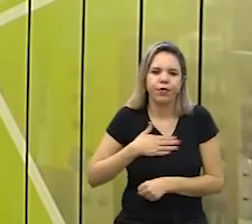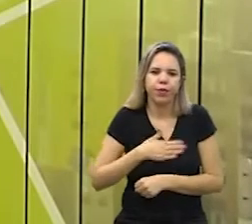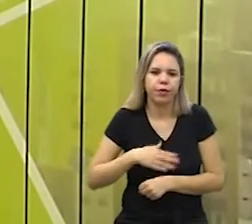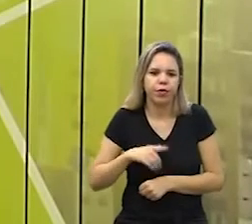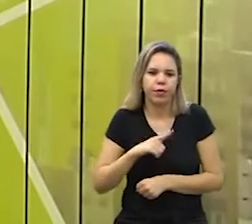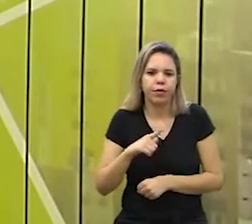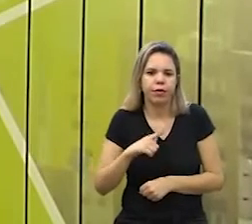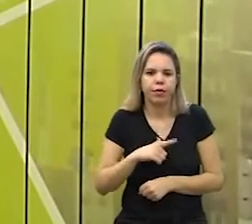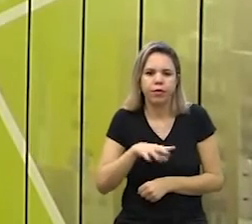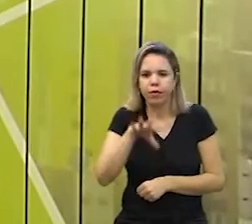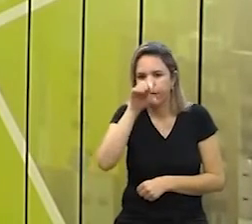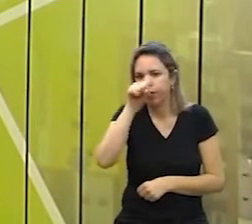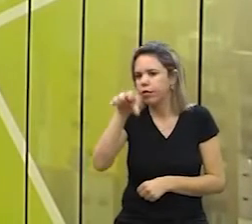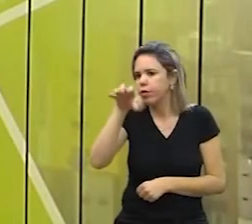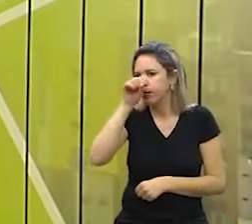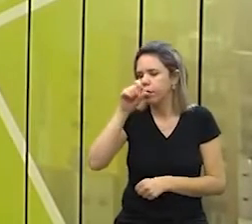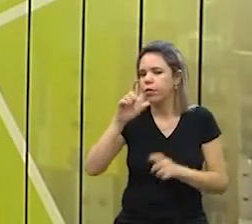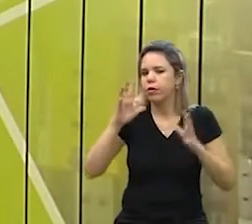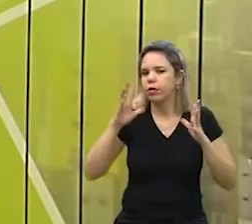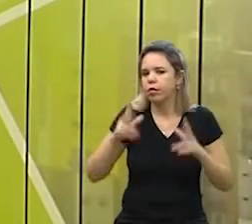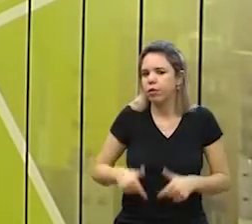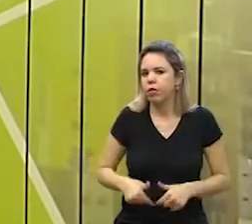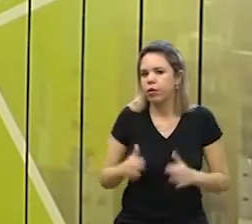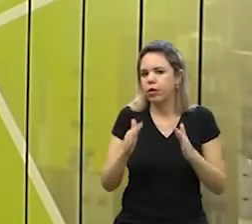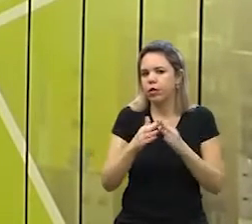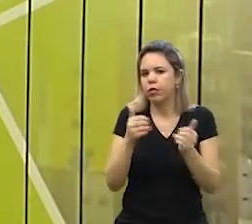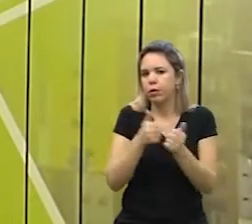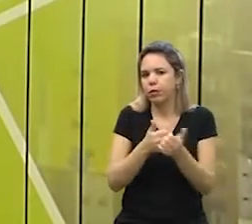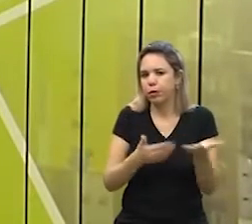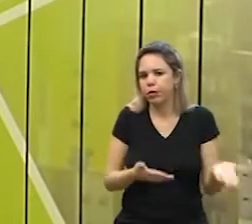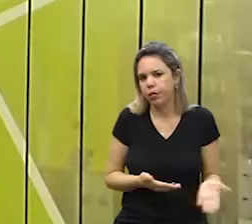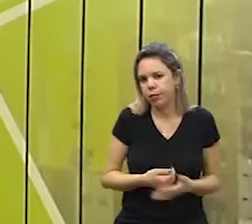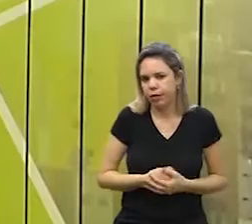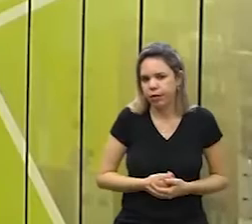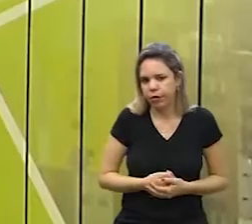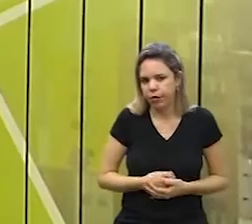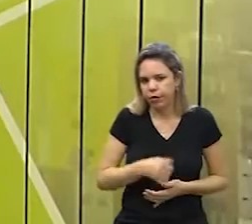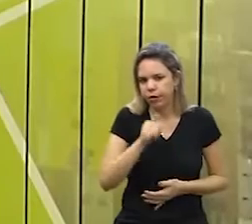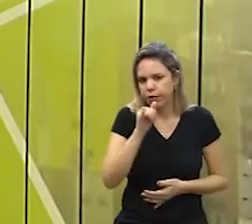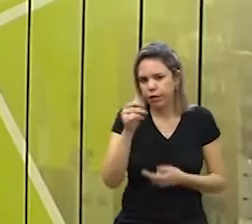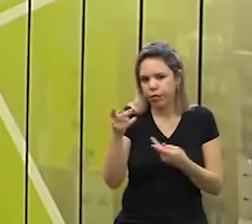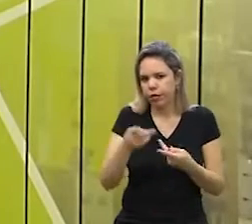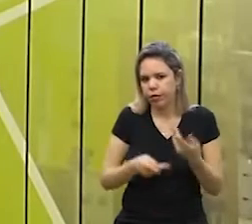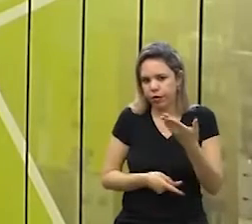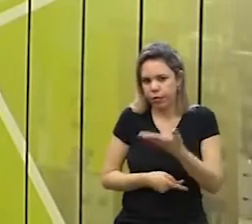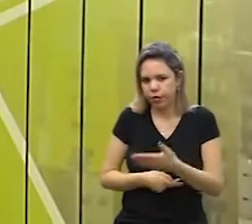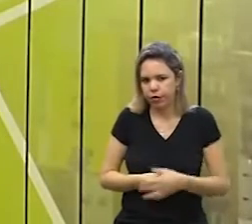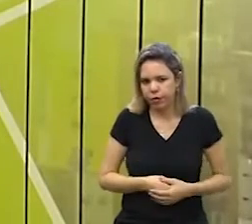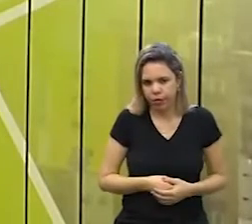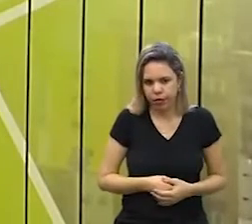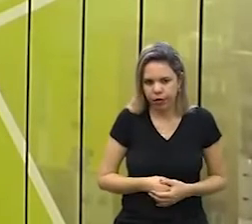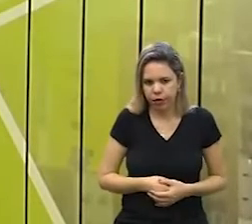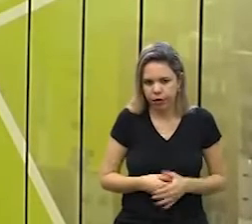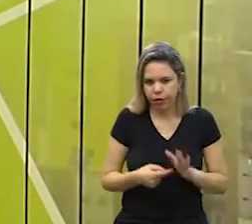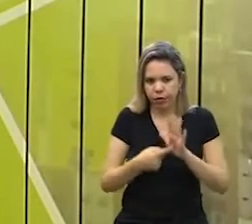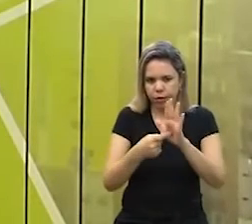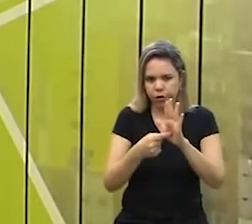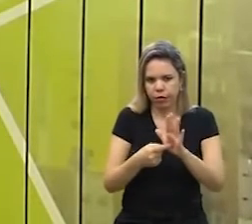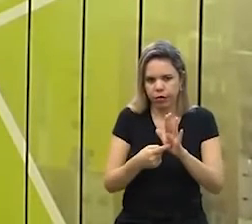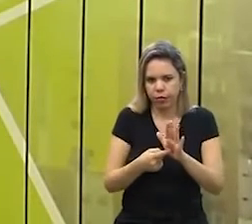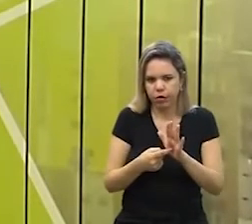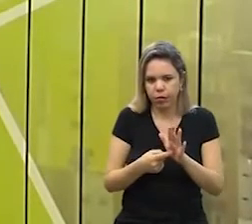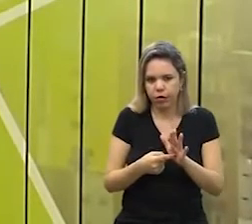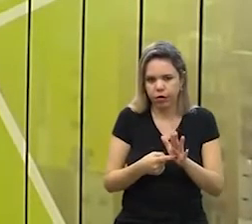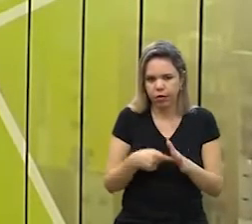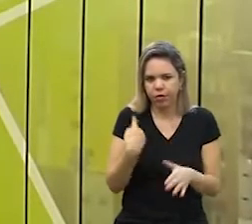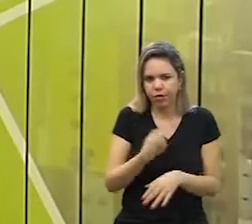privilégio respirar aquele ar puro e para quem mora ali pertinho. Então, Vitor, eu vou te fazer um convite para você mostrar para a gente, matar a